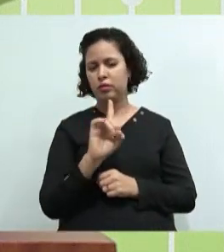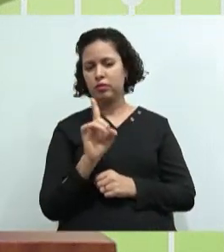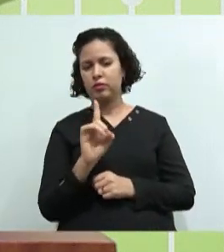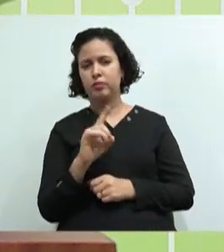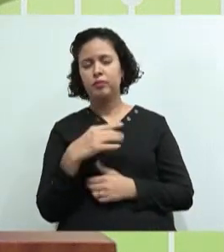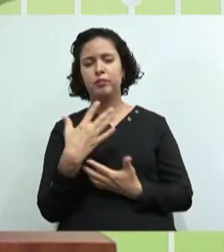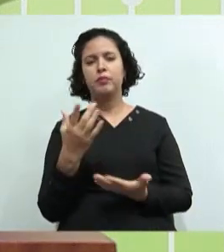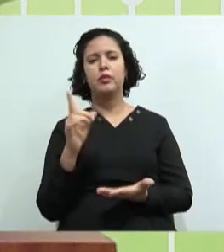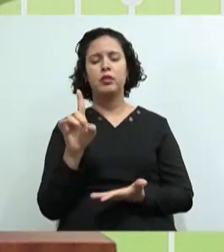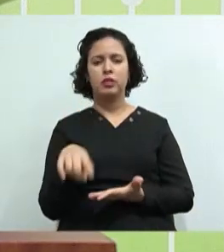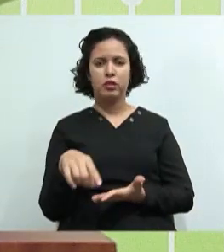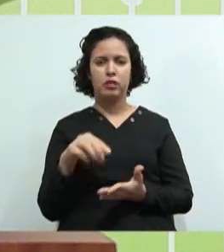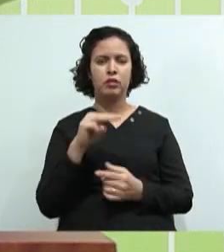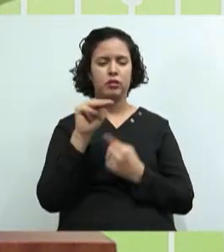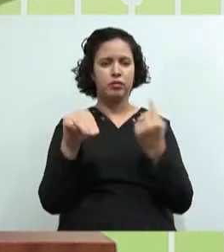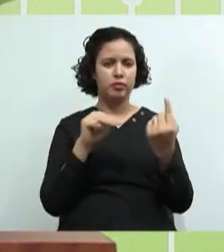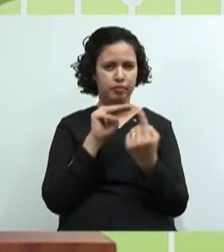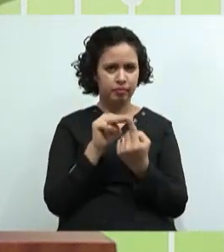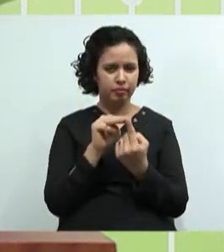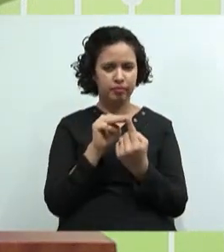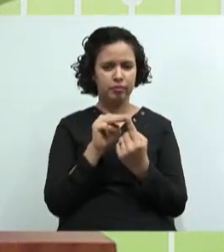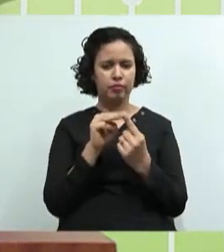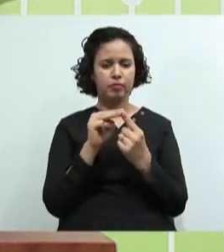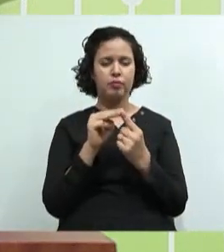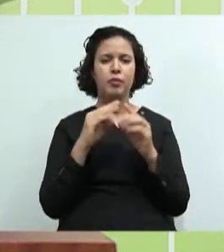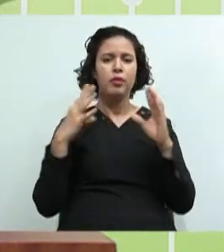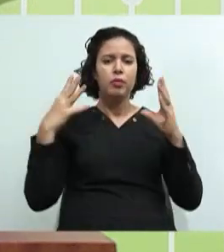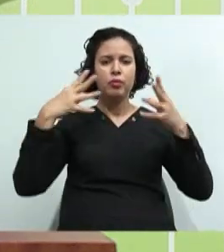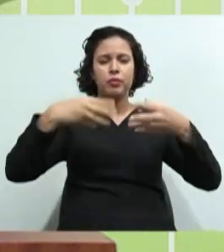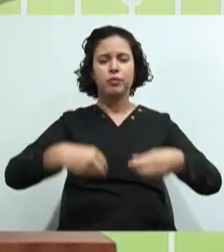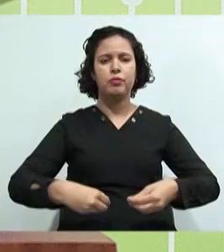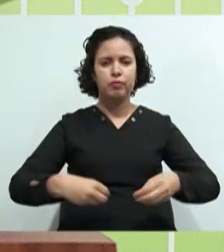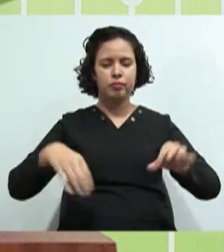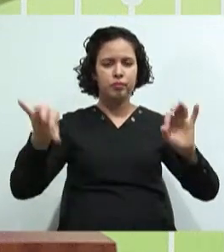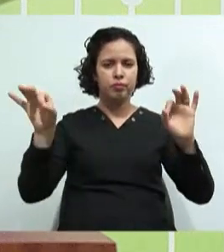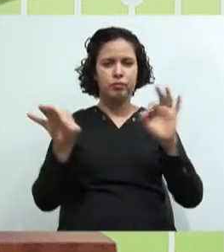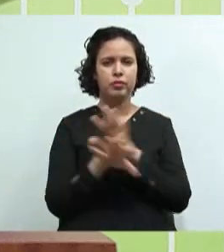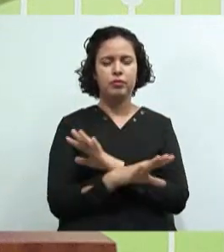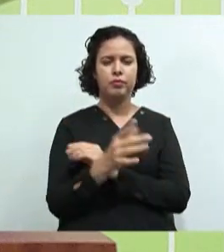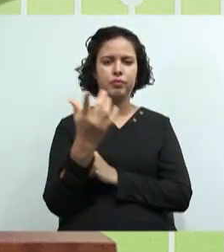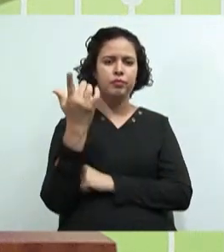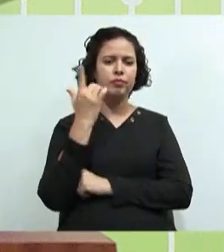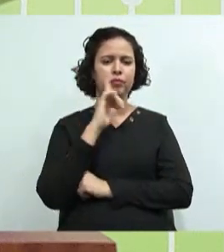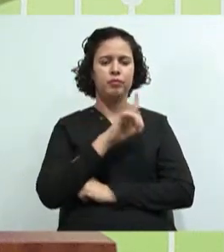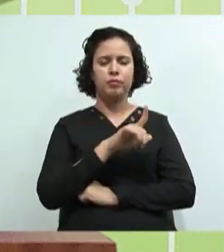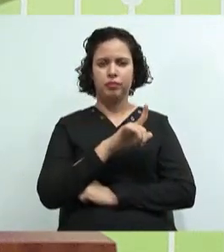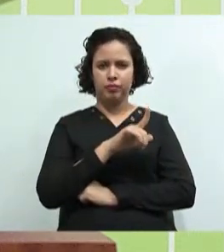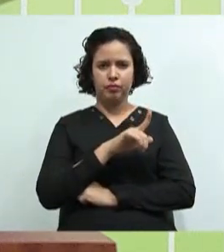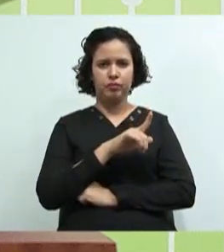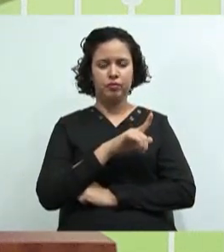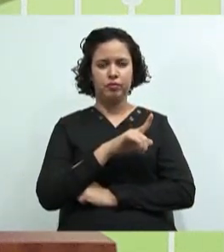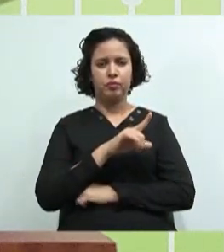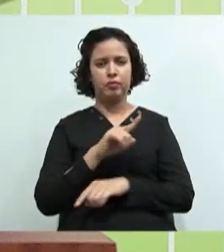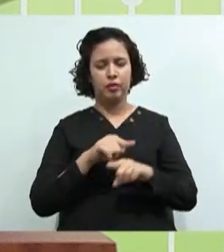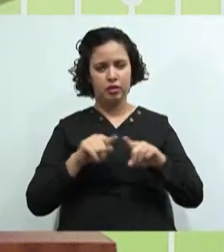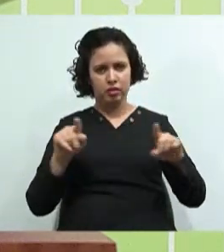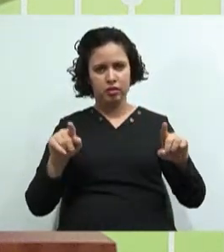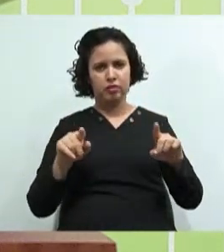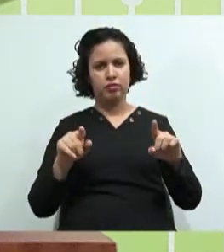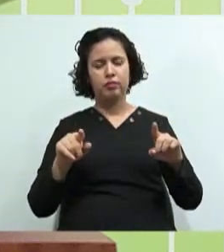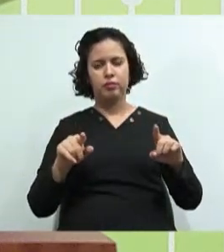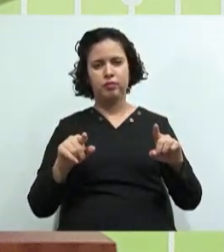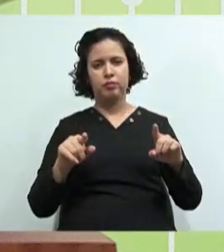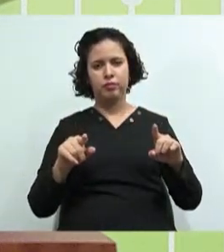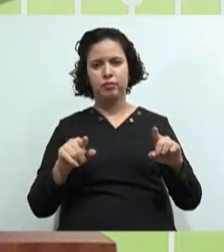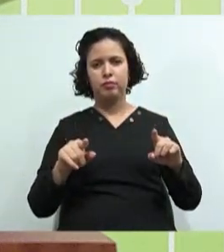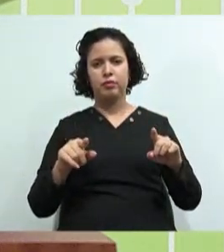Então isso acontece também com as metas, tá? Tudo muito bem estabelecido para que você consiga alcançá-la, mas é claro, da melhor forma